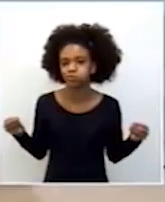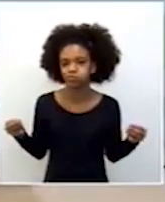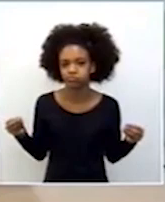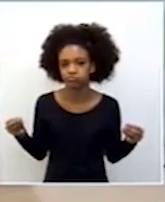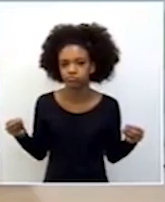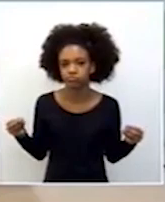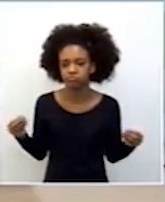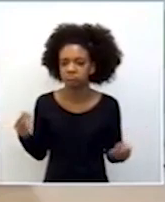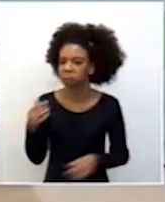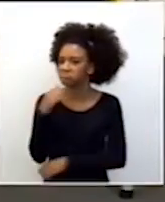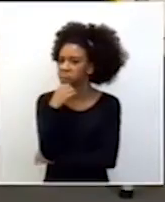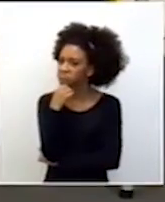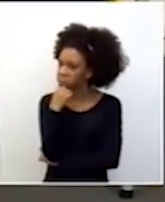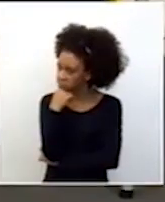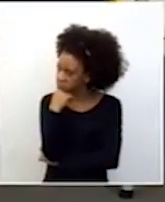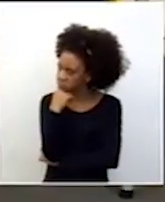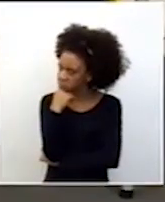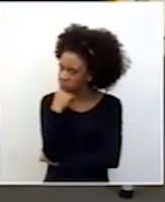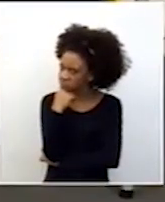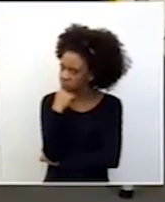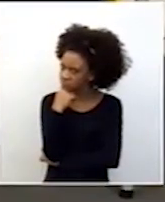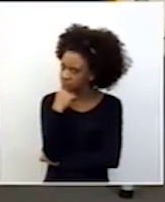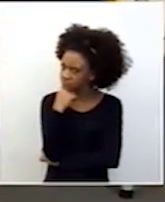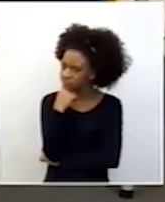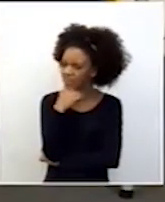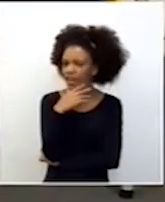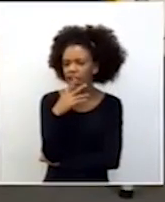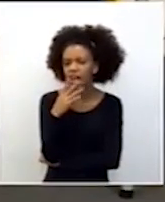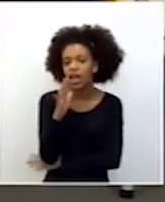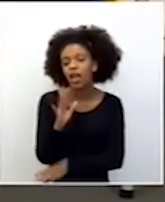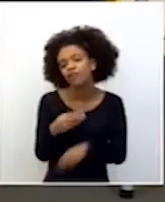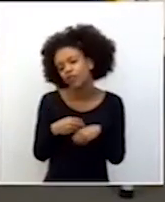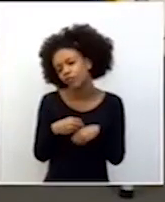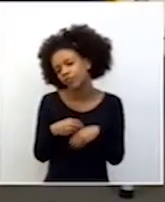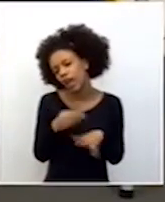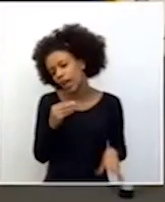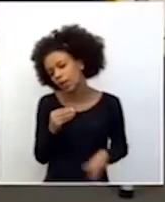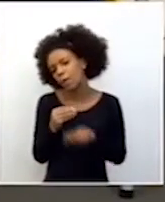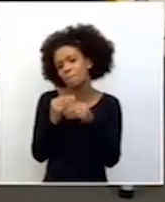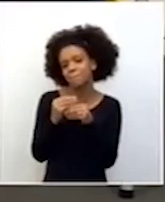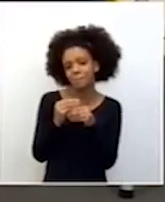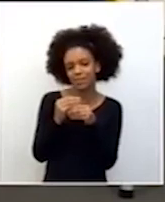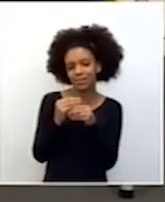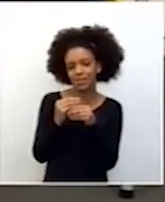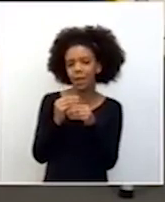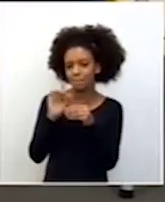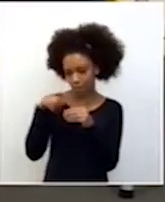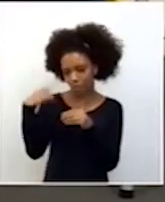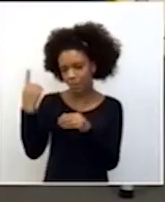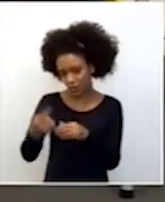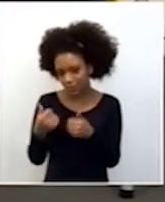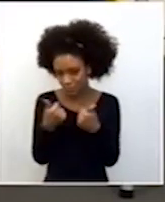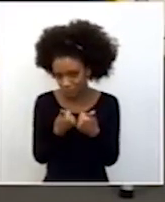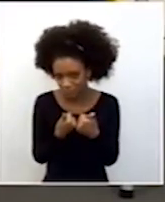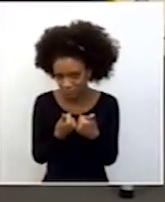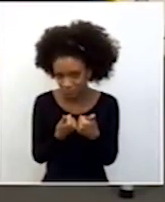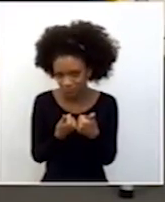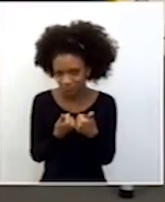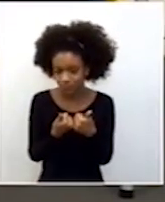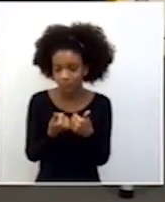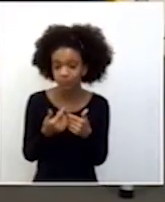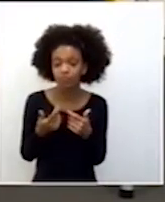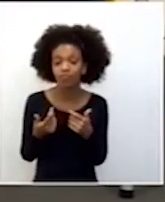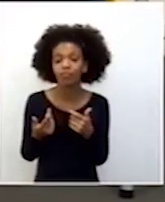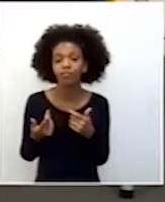planeta. O mundo vai explodir. Eu vou acrescentar, para a gente poder passar para a próxima, eu vou acrescentar aqui só dizendo